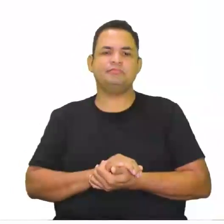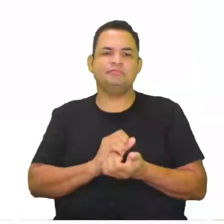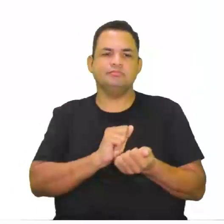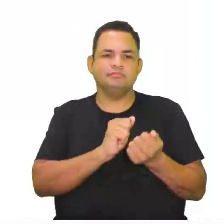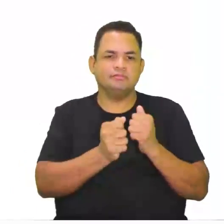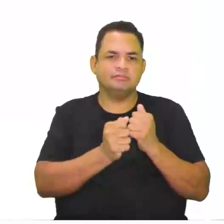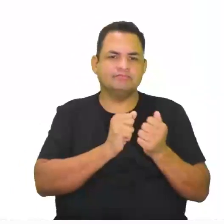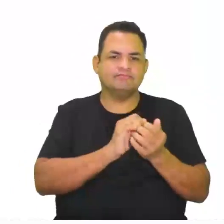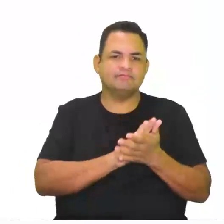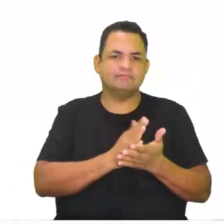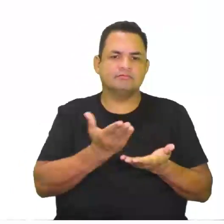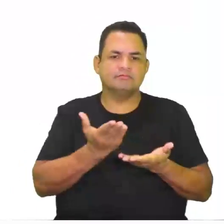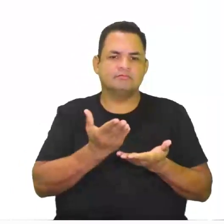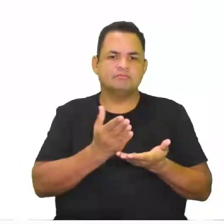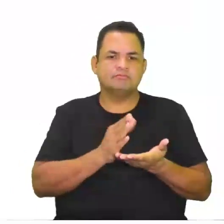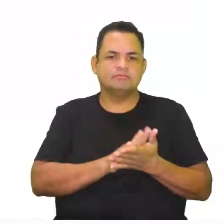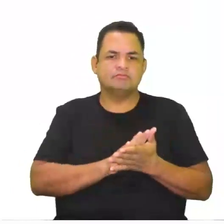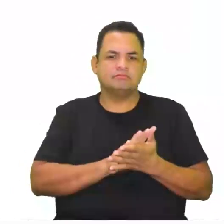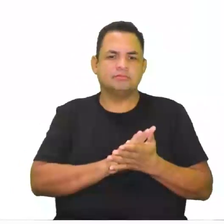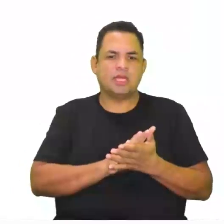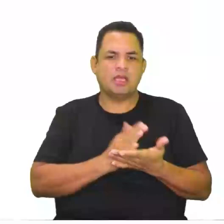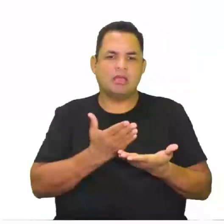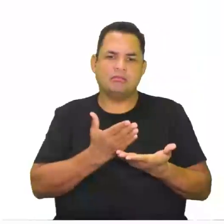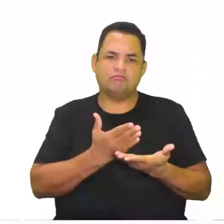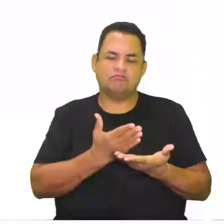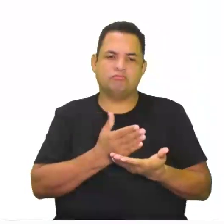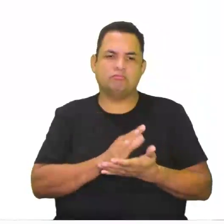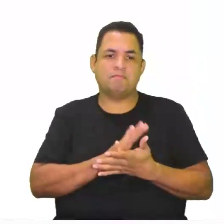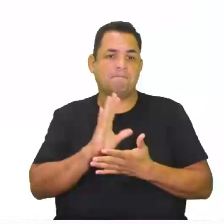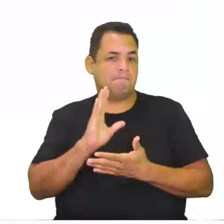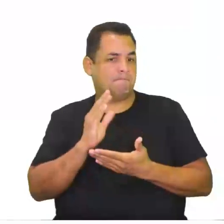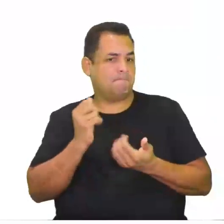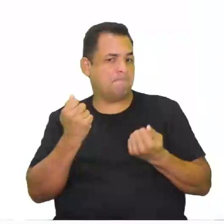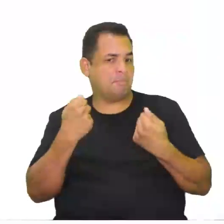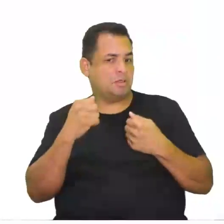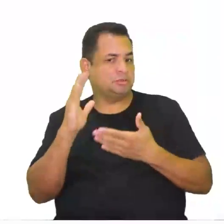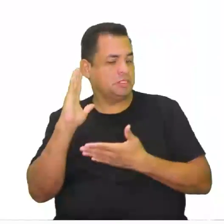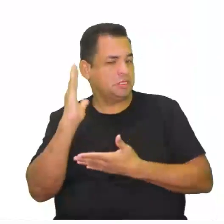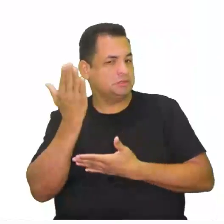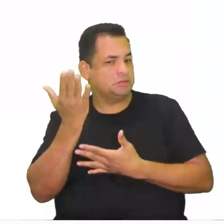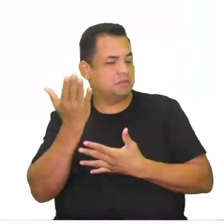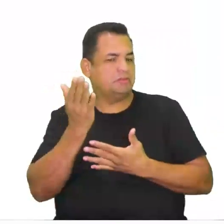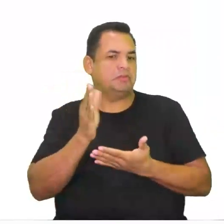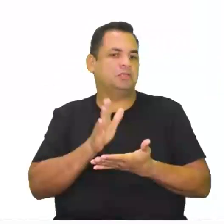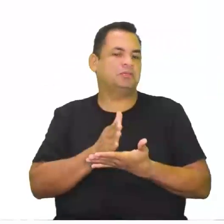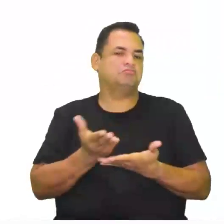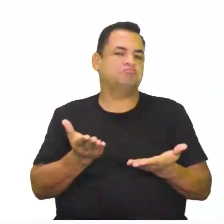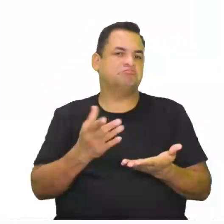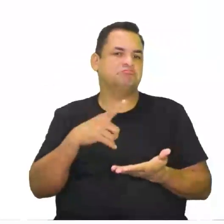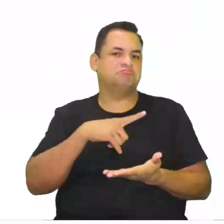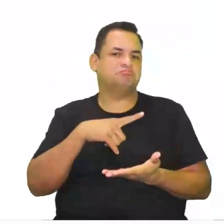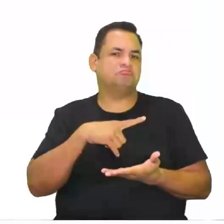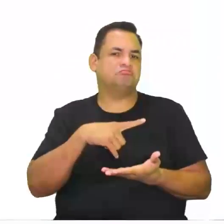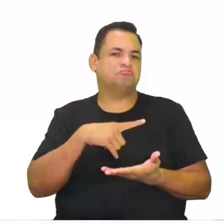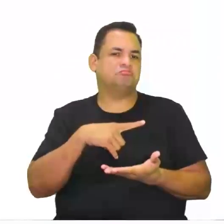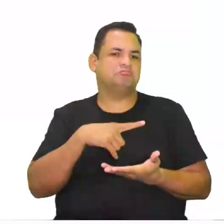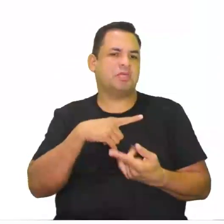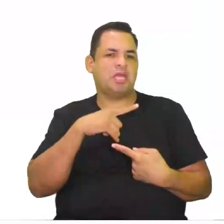como se fosse uma solução intermediária. Ali a gente vai ter uma tentativa